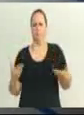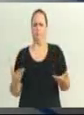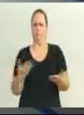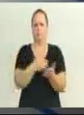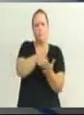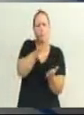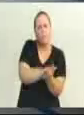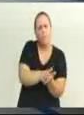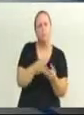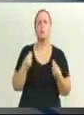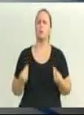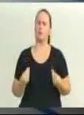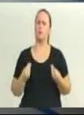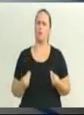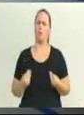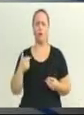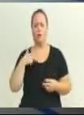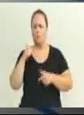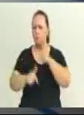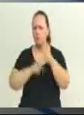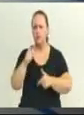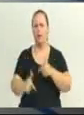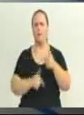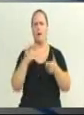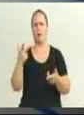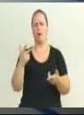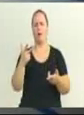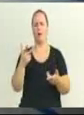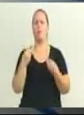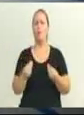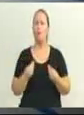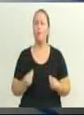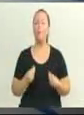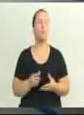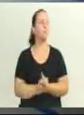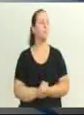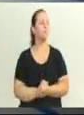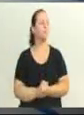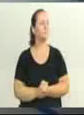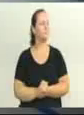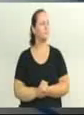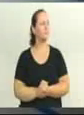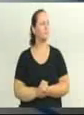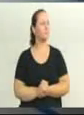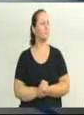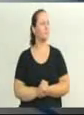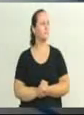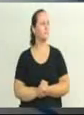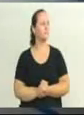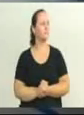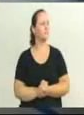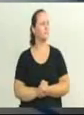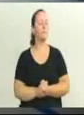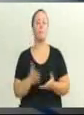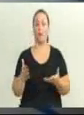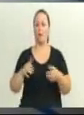para ir trabalhar essa hora ou vocês querem enchar o cara? Ah, puxa aí, eu quero ver se tu vai botar a moto no pátio agora. A moto tá presa, tá?